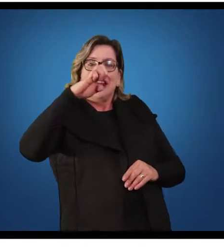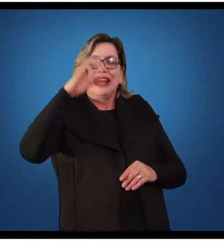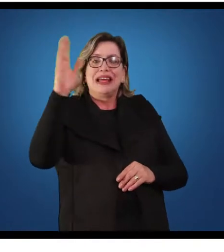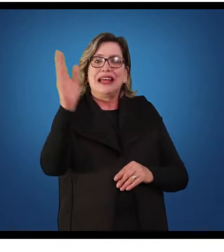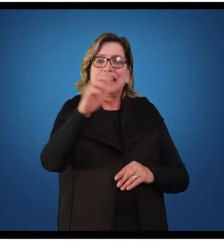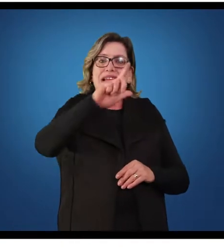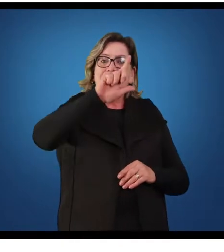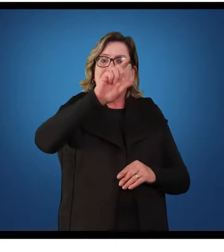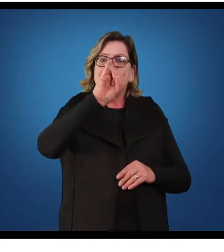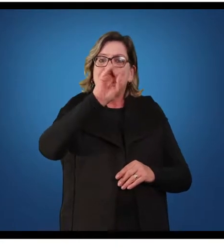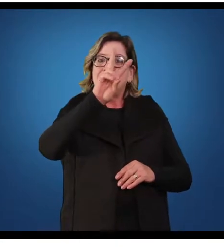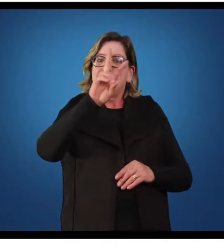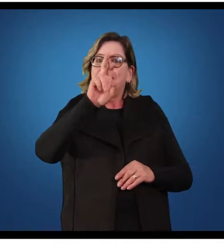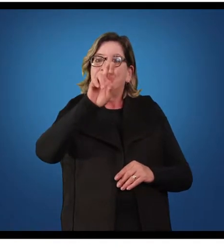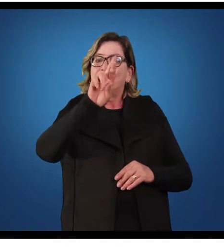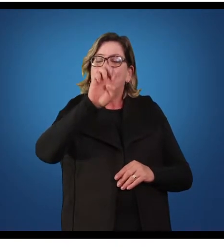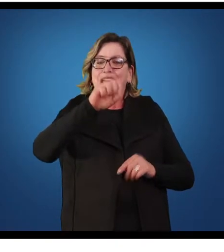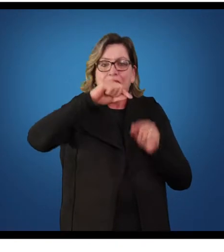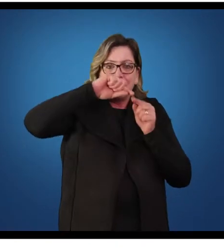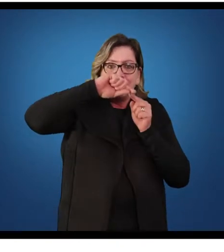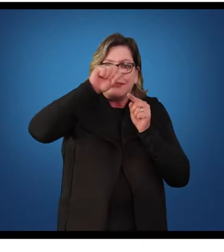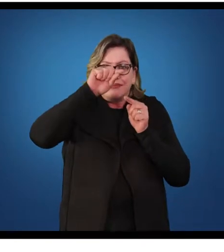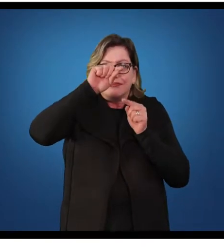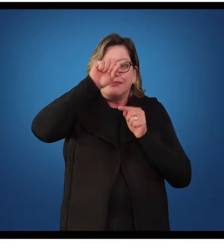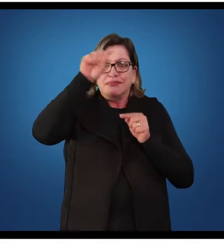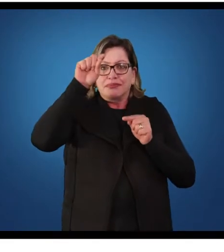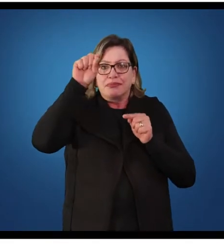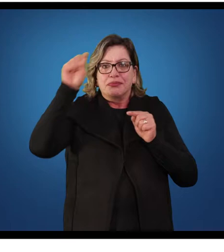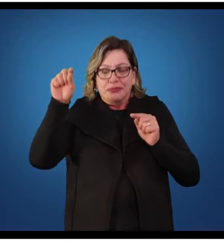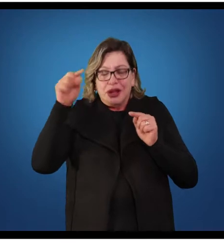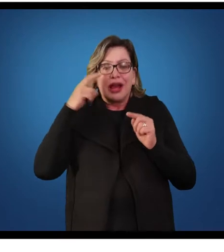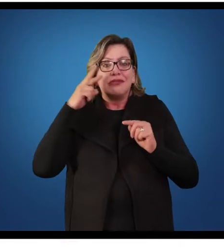linha de lance livre. Daqui para lá, vai!